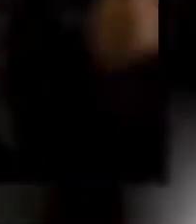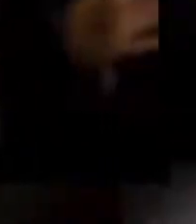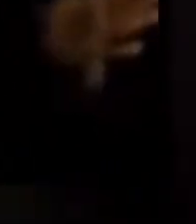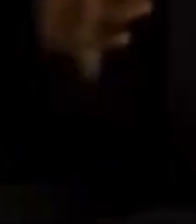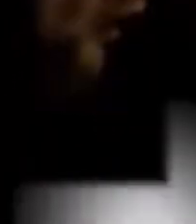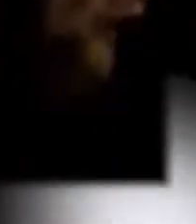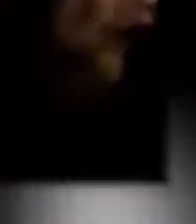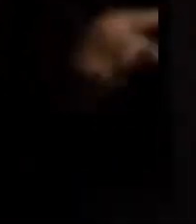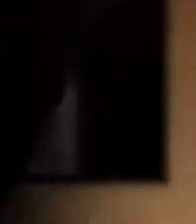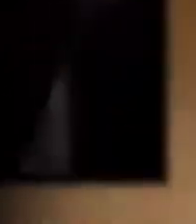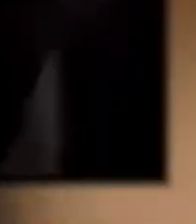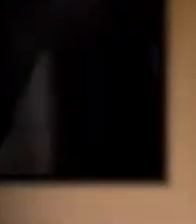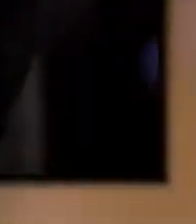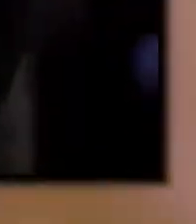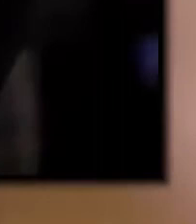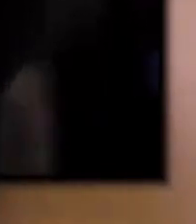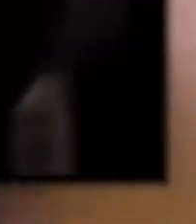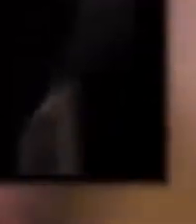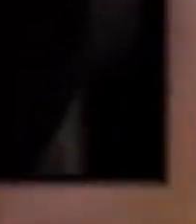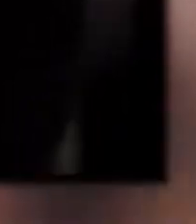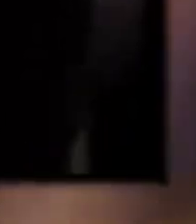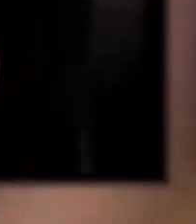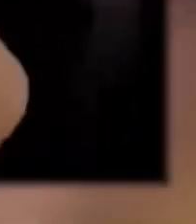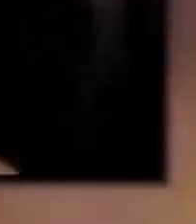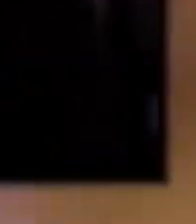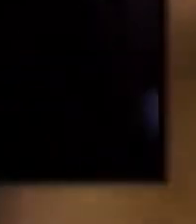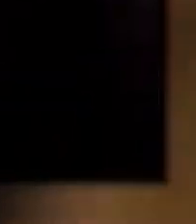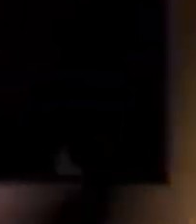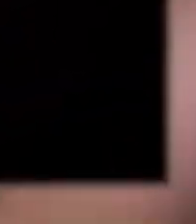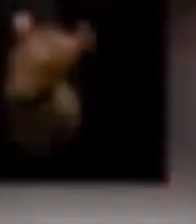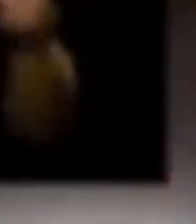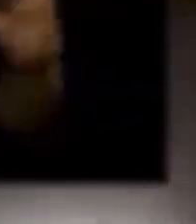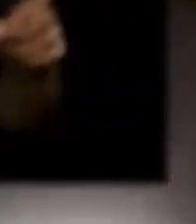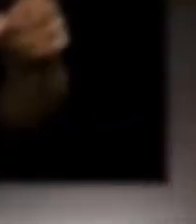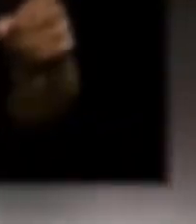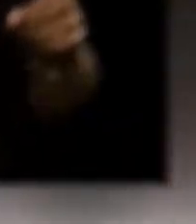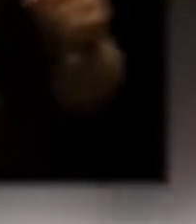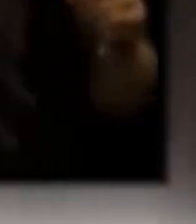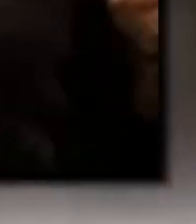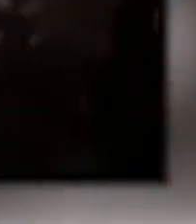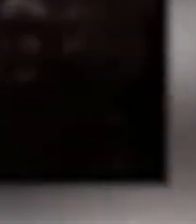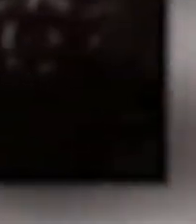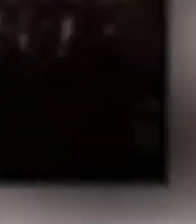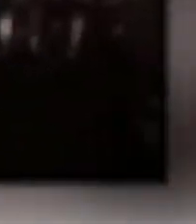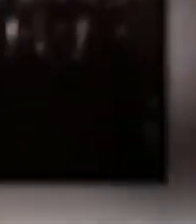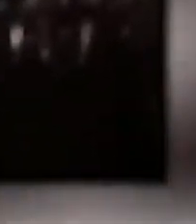pedindo pra. Sinto muita idade, fatalmente,